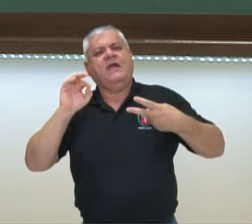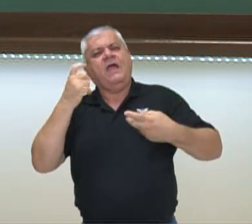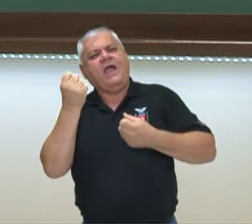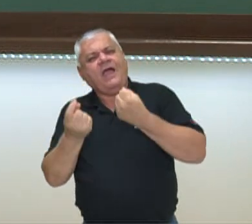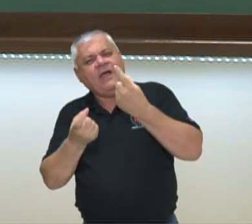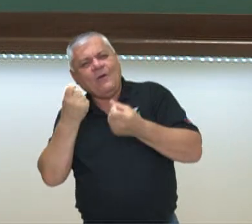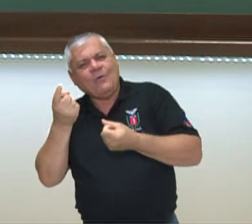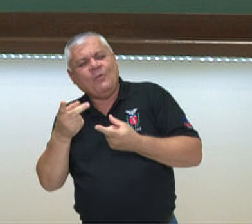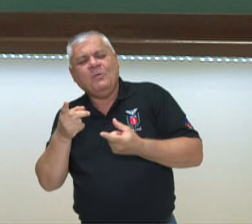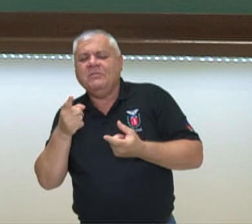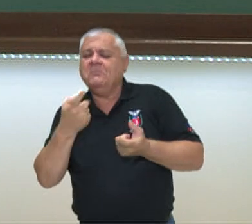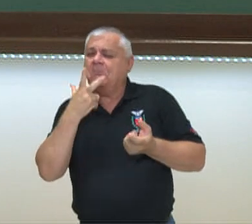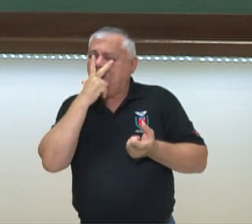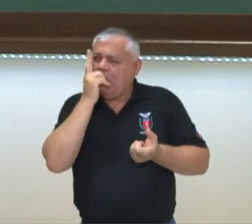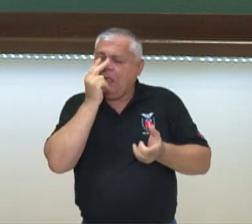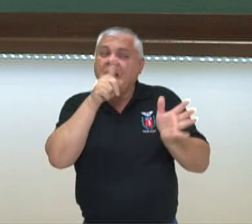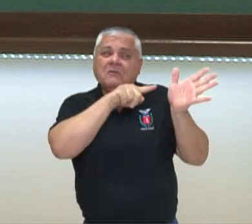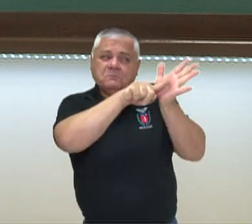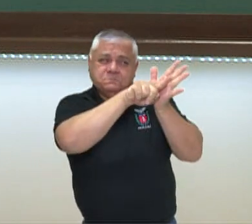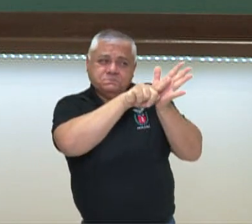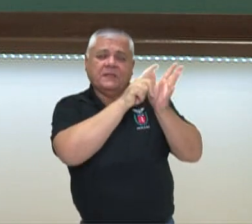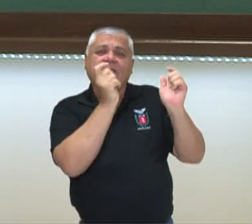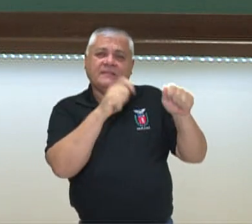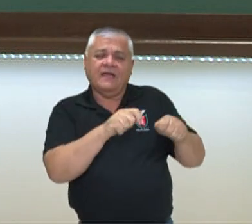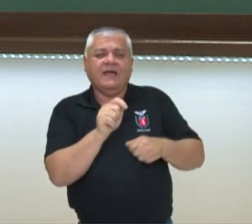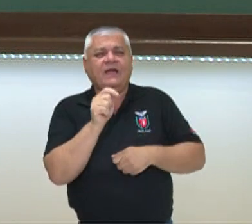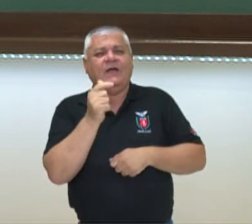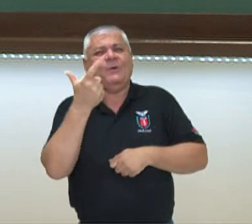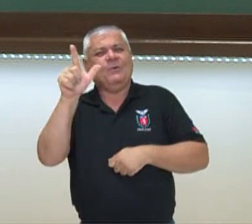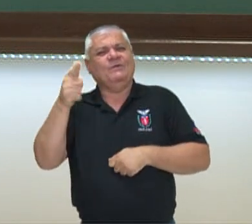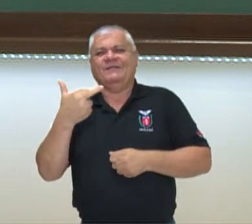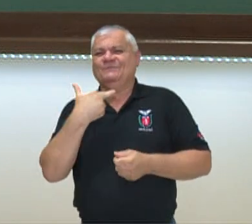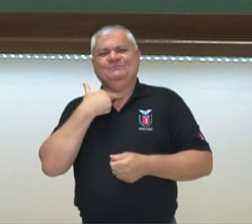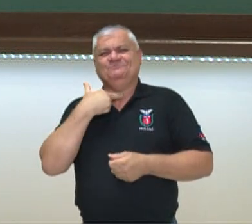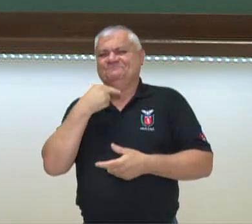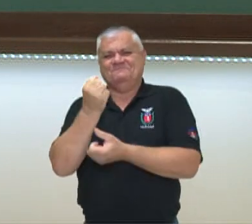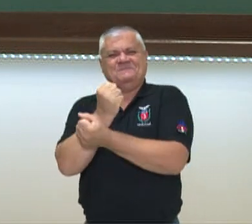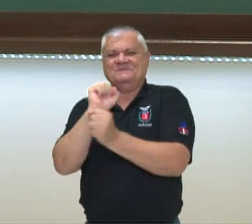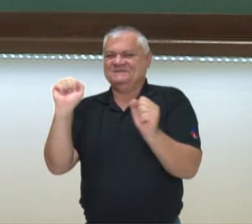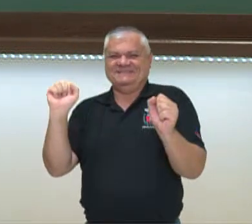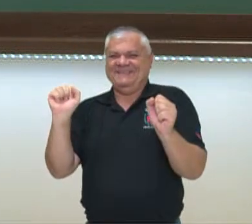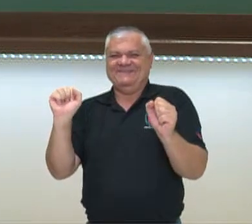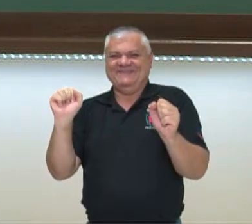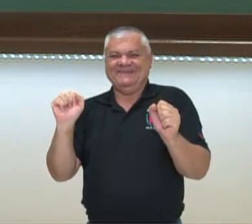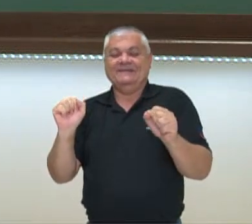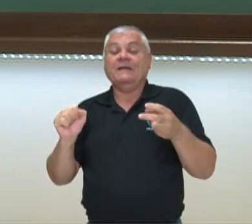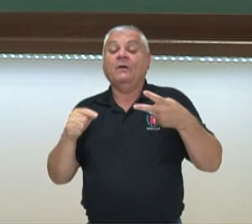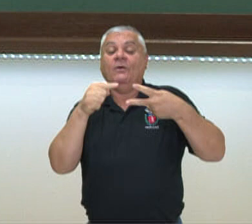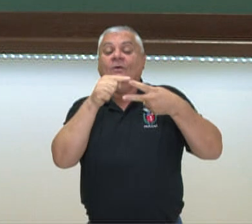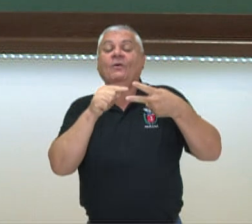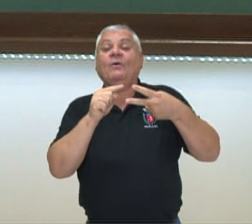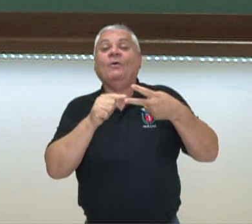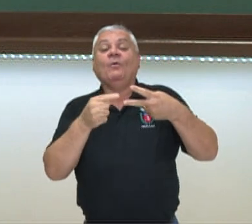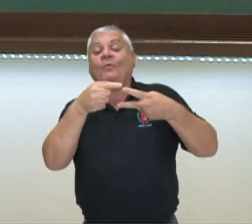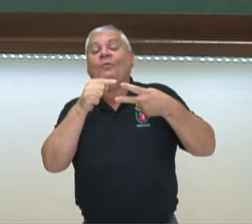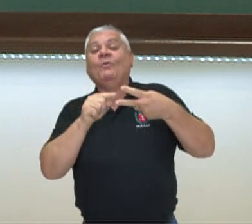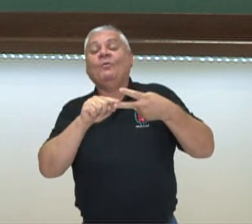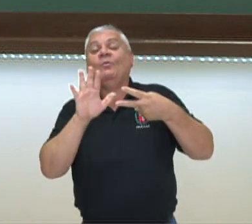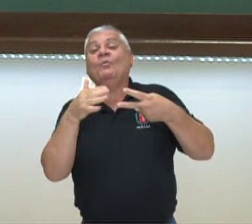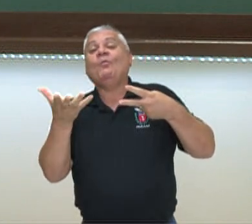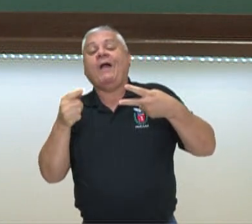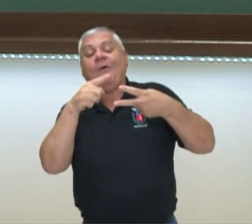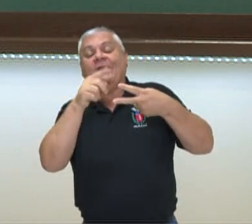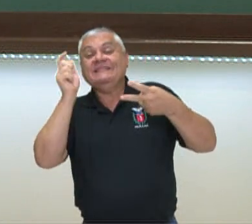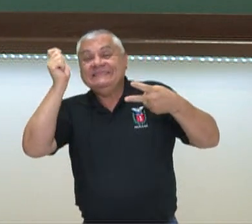é passível de verificação e outra não. A ideia era justamente que vocês identificassem qual dessas frases,